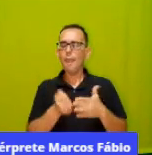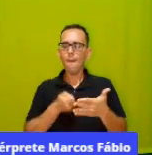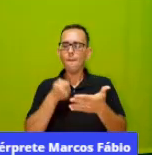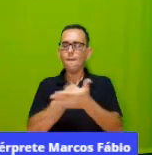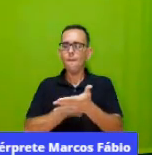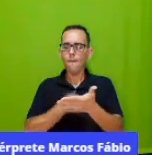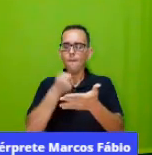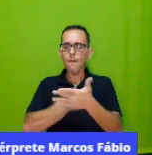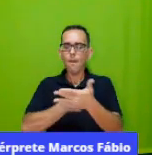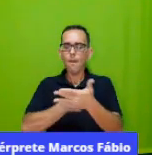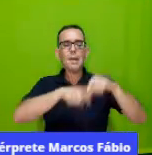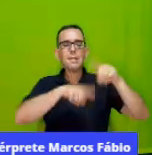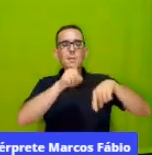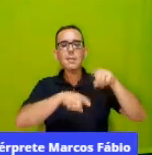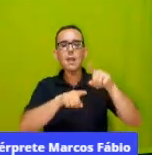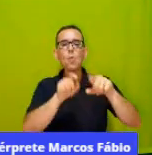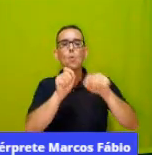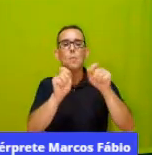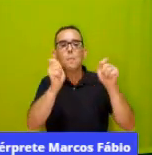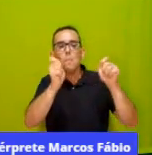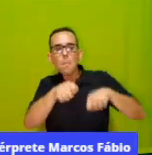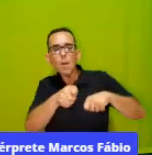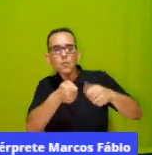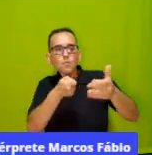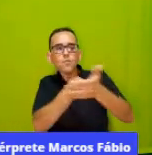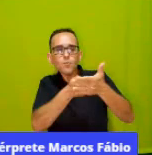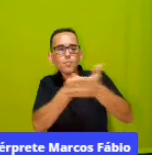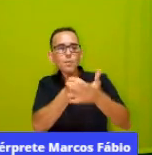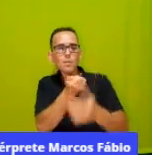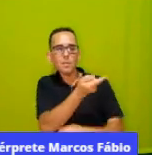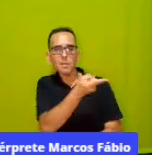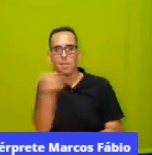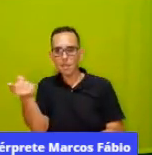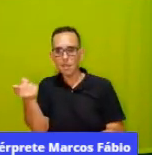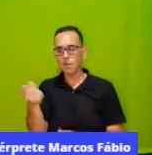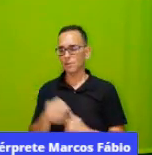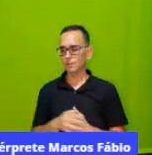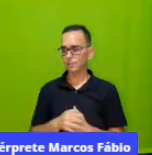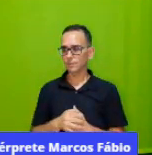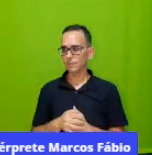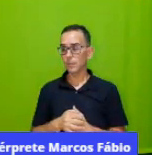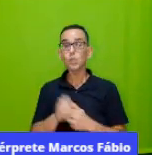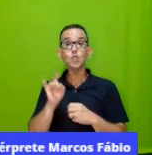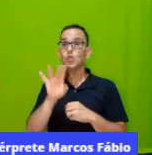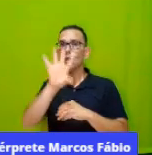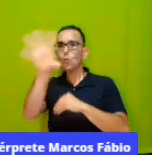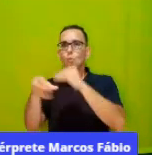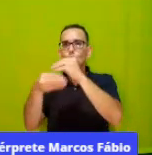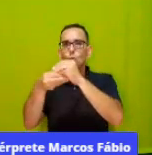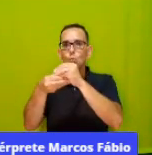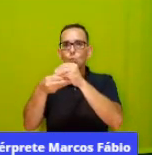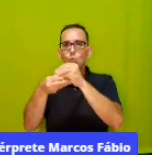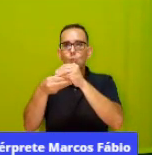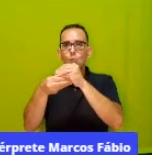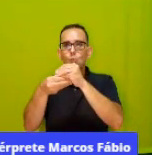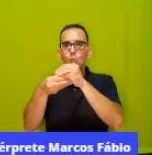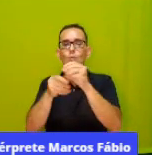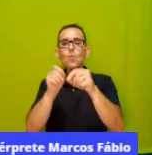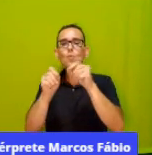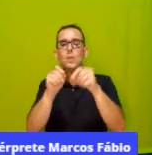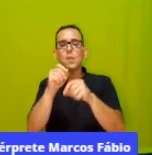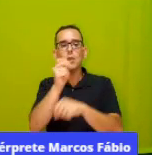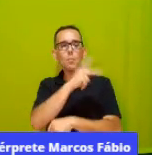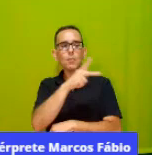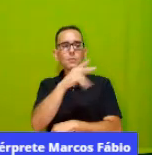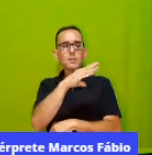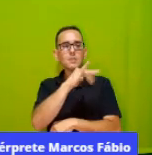maior, menor. Então, assim, explorar mesmo. Cada material que você faz, você tem que ver o quanto você pode explorar dele.